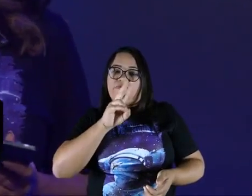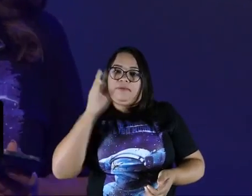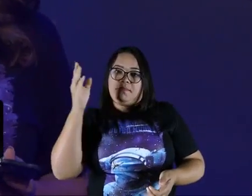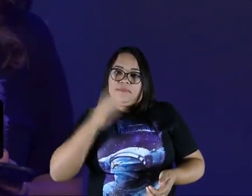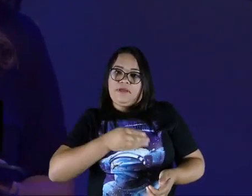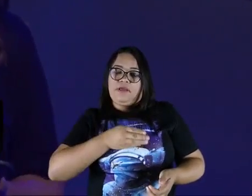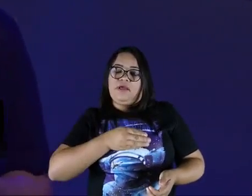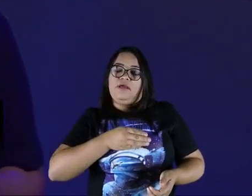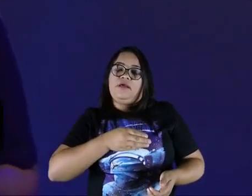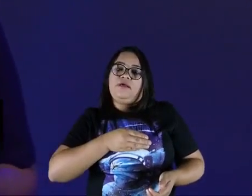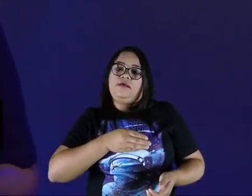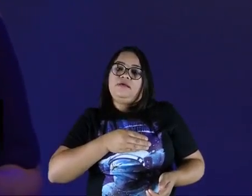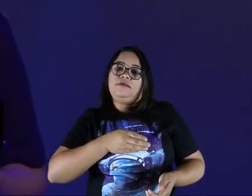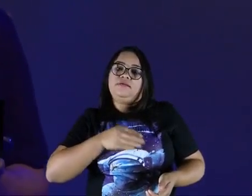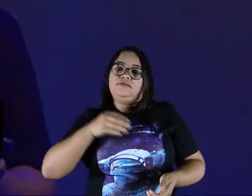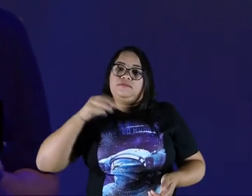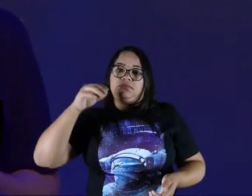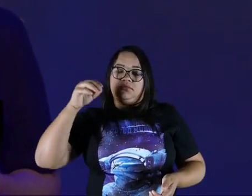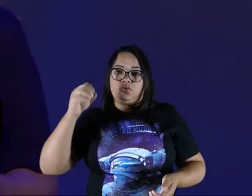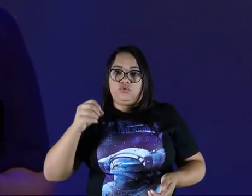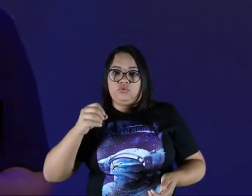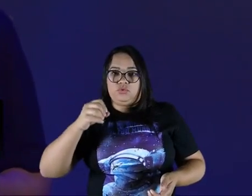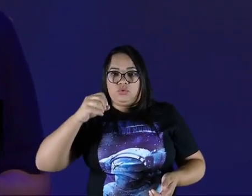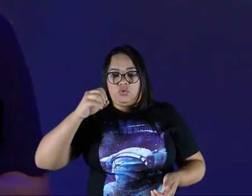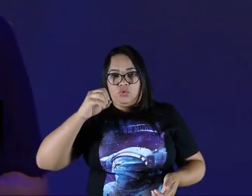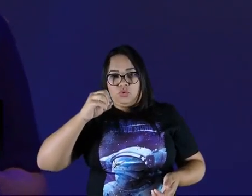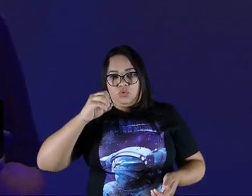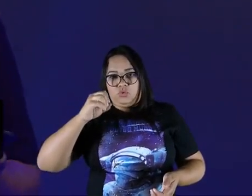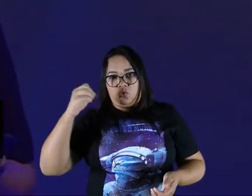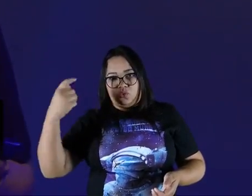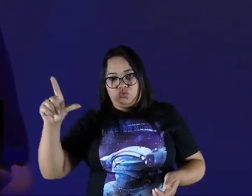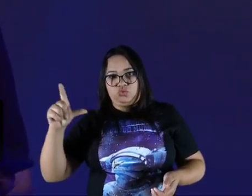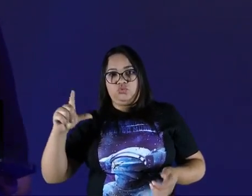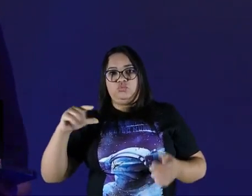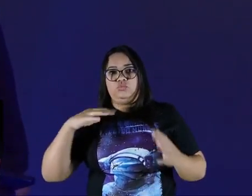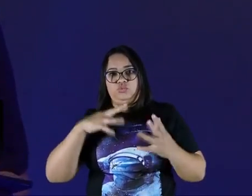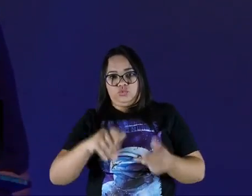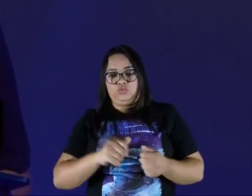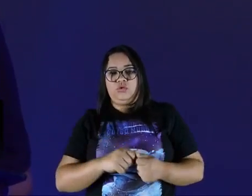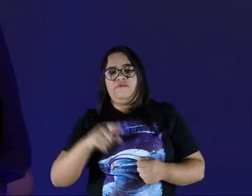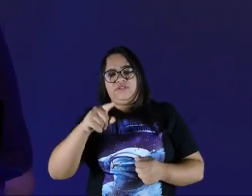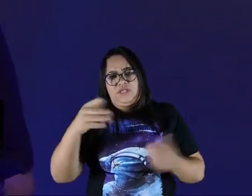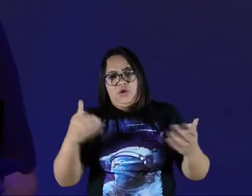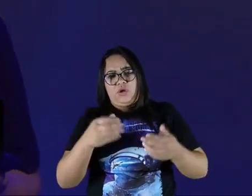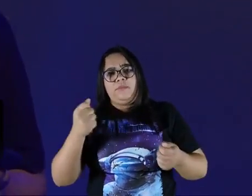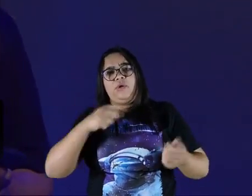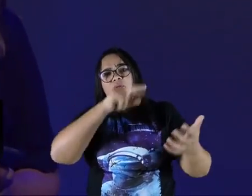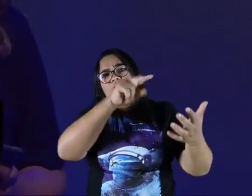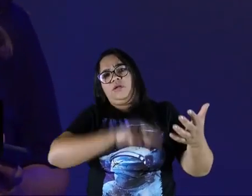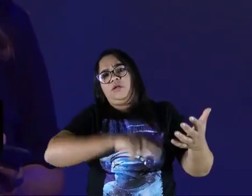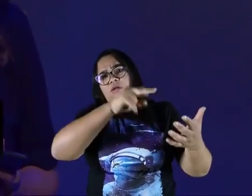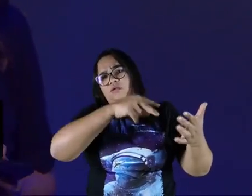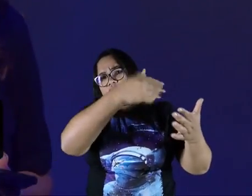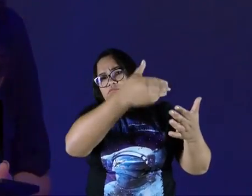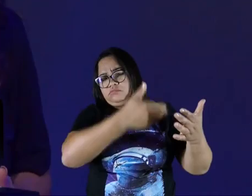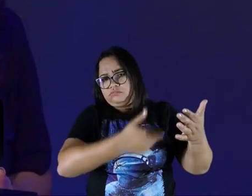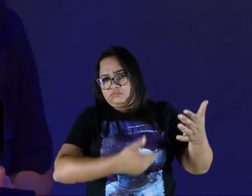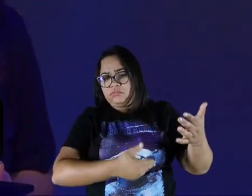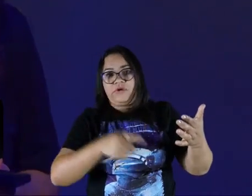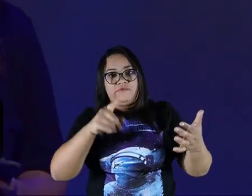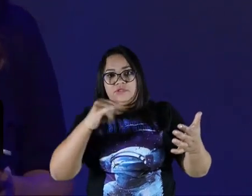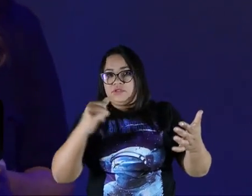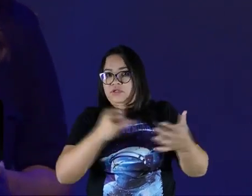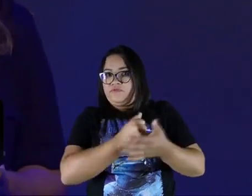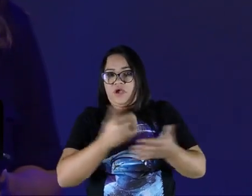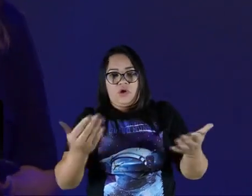adv.st/deoutromundo. E aí você já pode dar uma olhadinha no site nas opções de workshop que nós teremos. Você não vai conseguir se